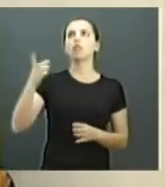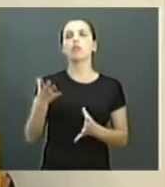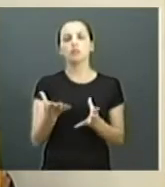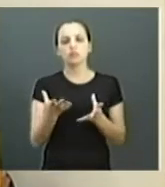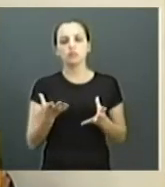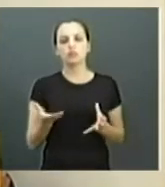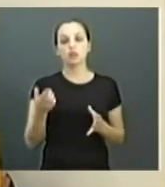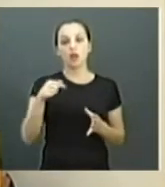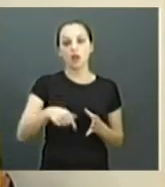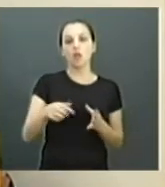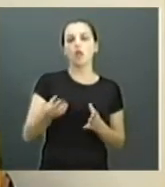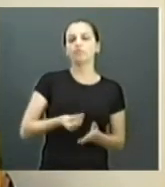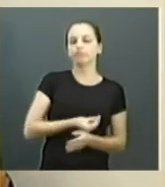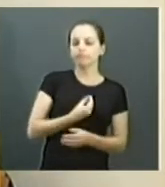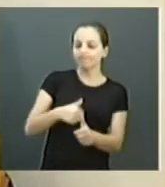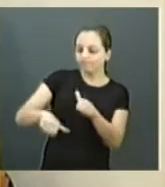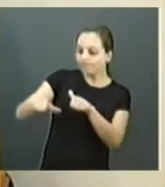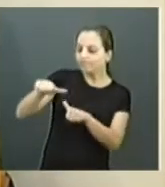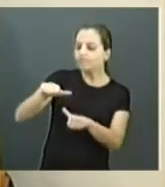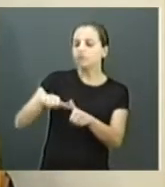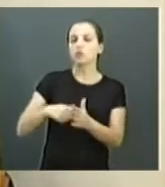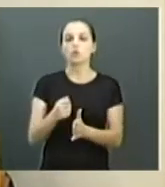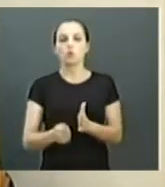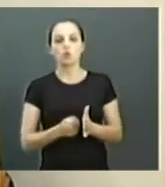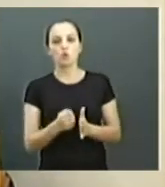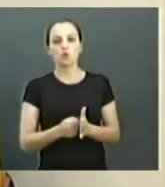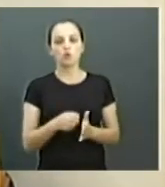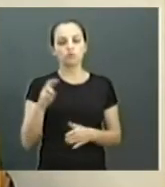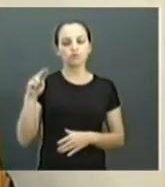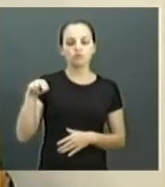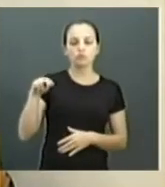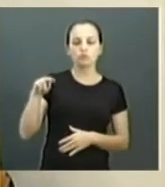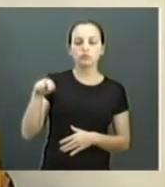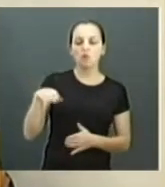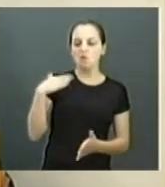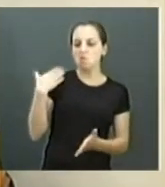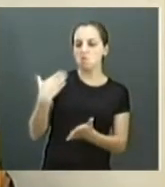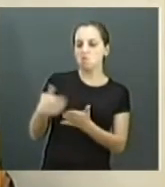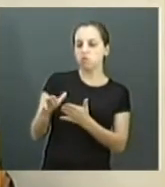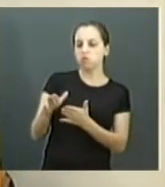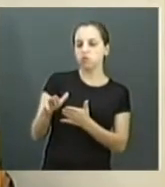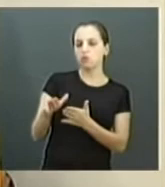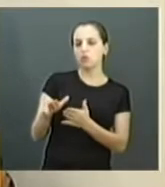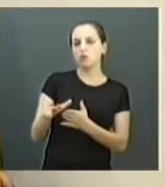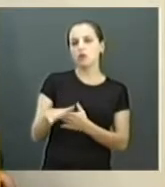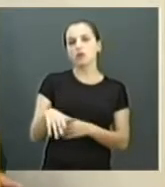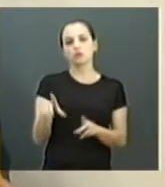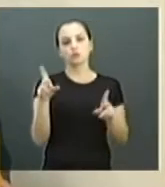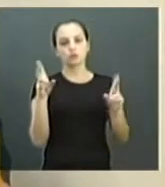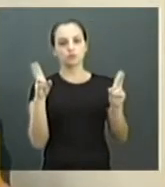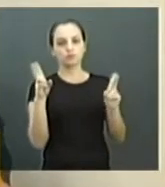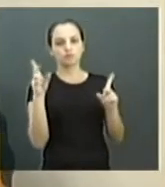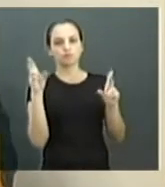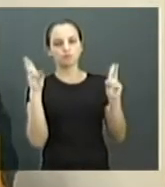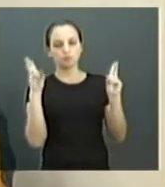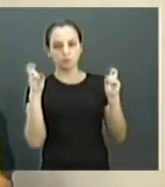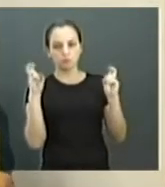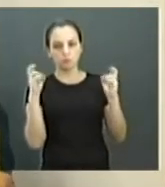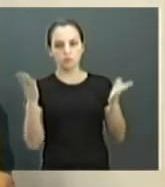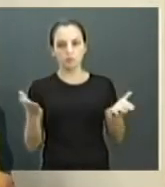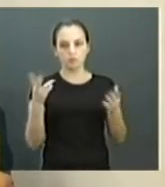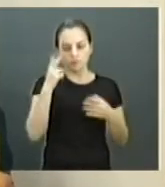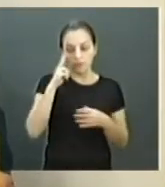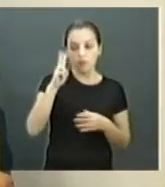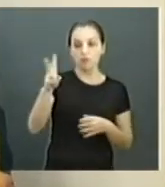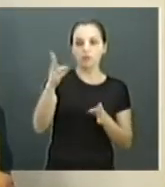vivenciando a transformação da cidade que eu amo, eu jamais vou me furtar de qualquer assunto. Então, assim, foi muito triste o que a gente está vendo na